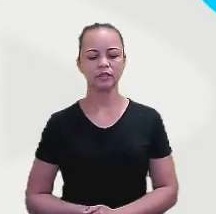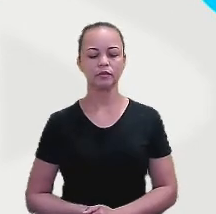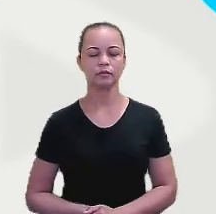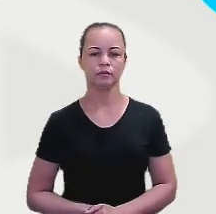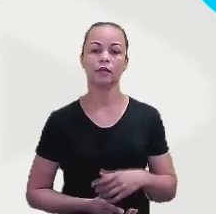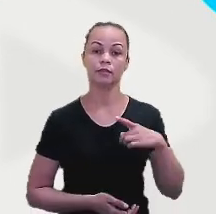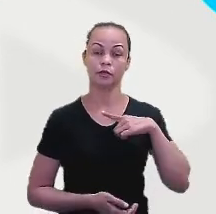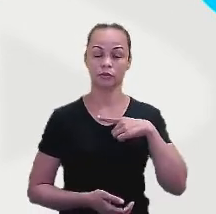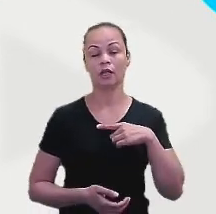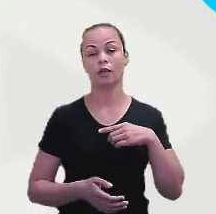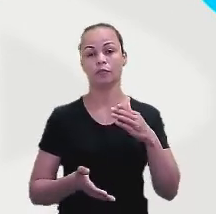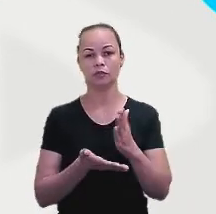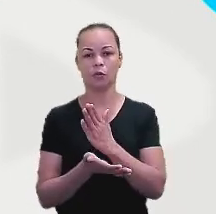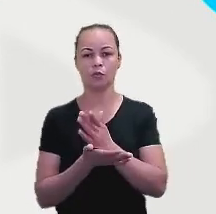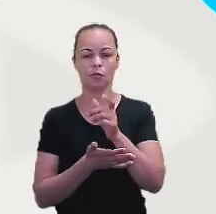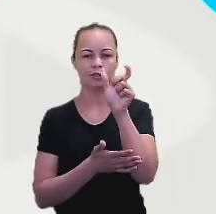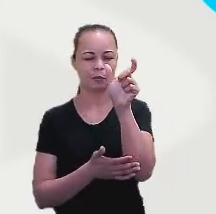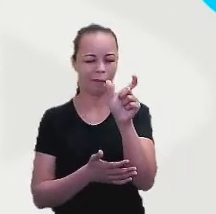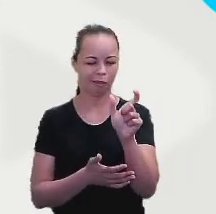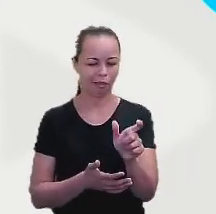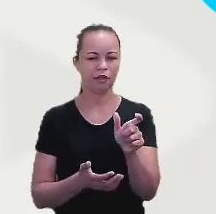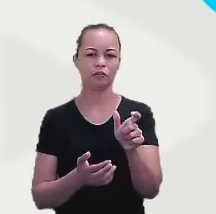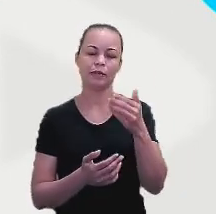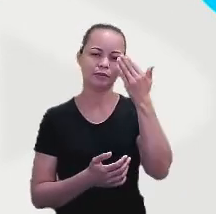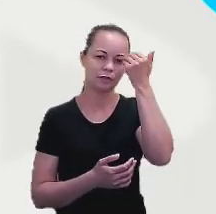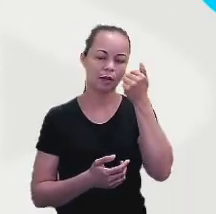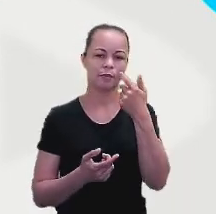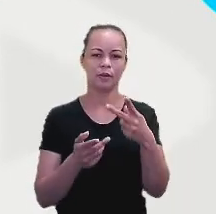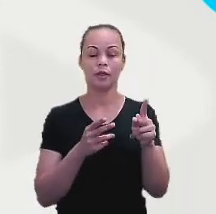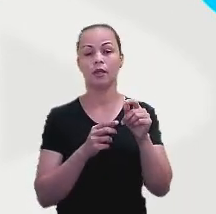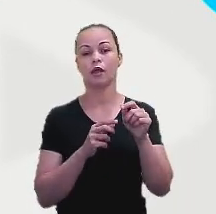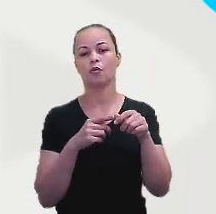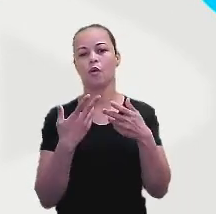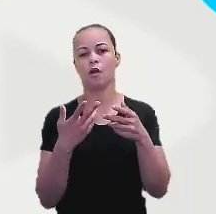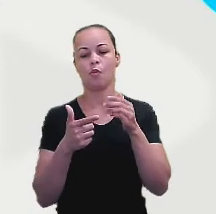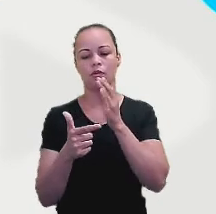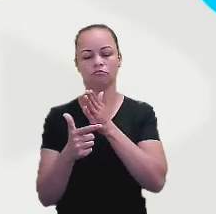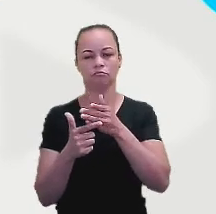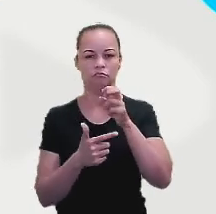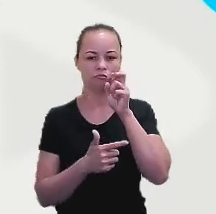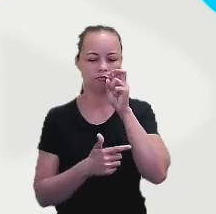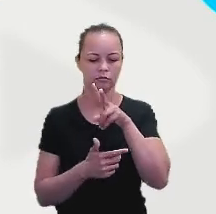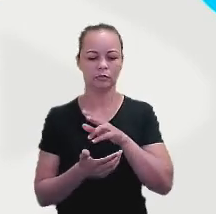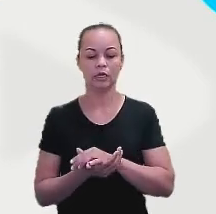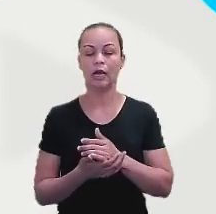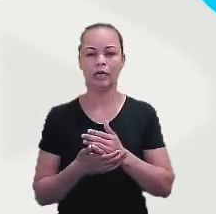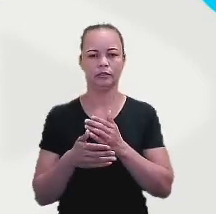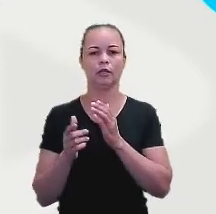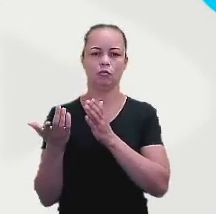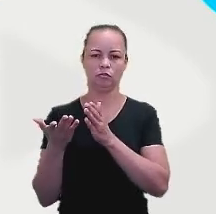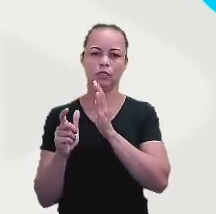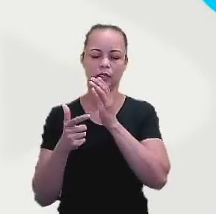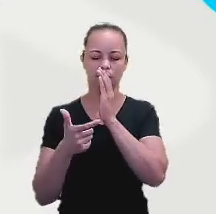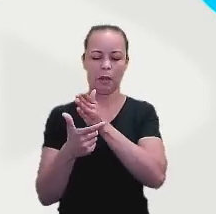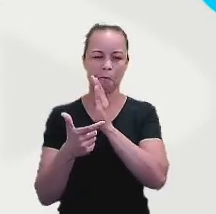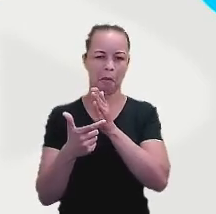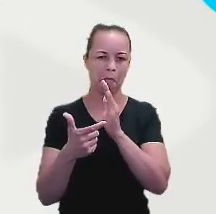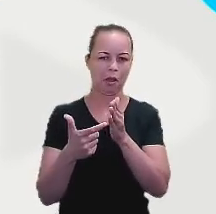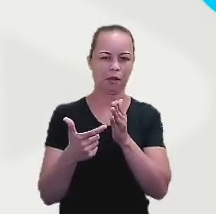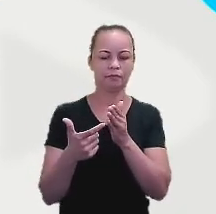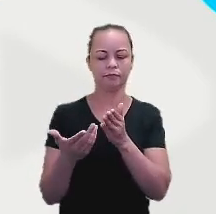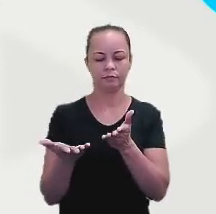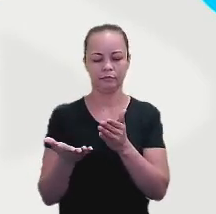Então, temos aqui algumas palavras para que a gente identifique a sílaba tônica. Então, o primeiro passo é separar essas palavras.